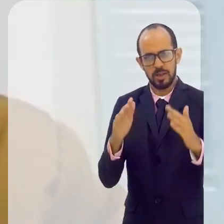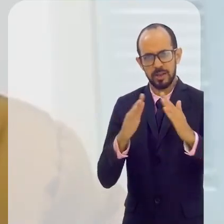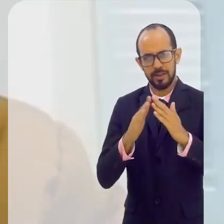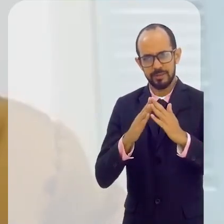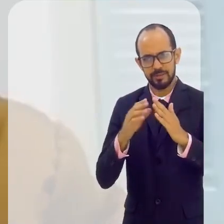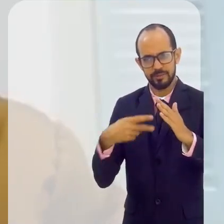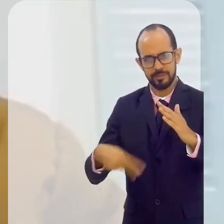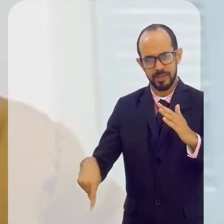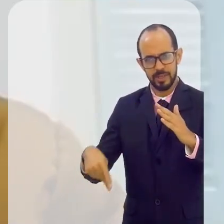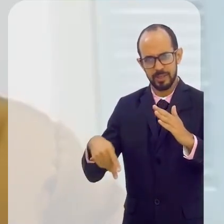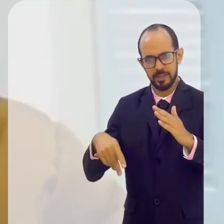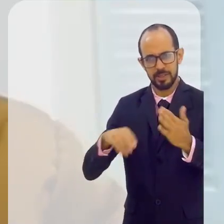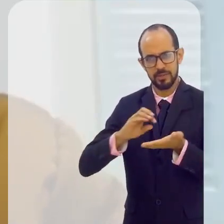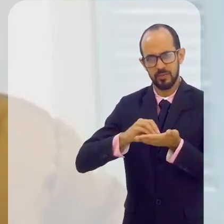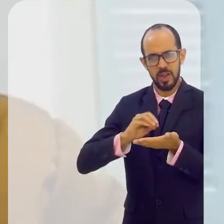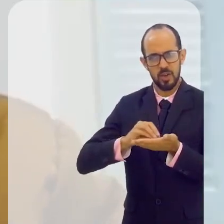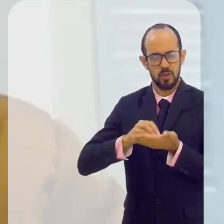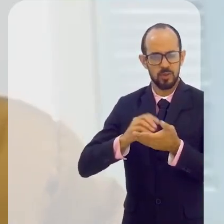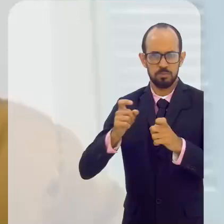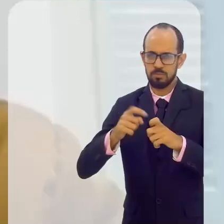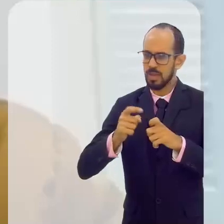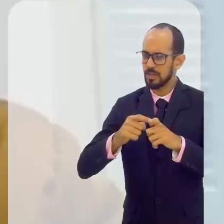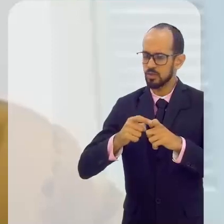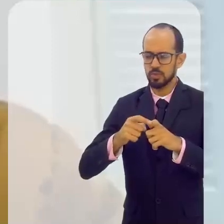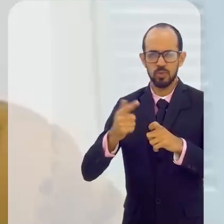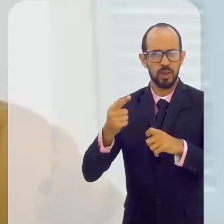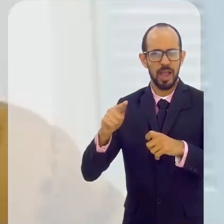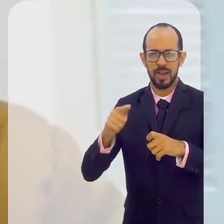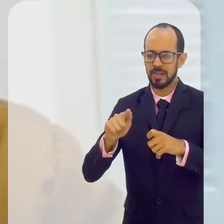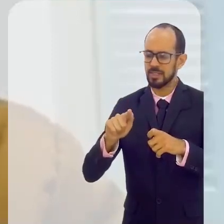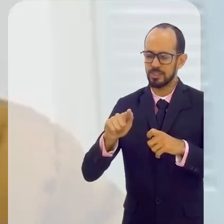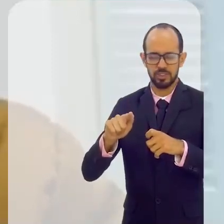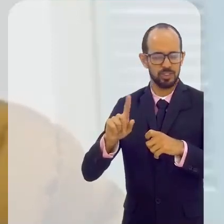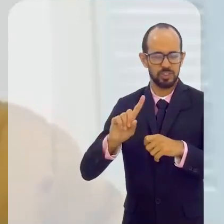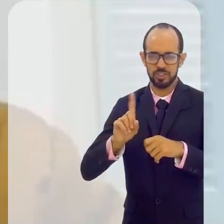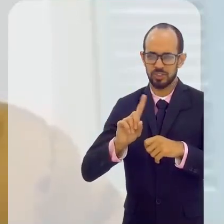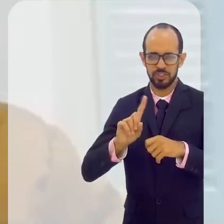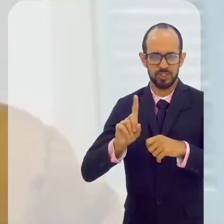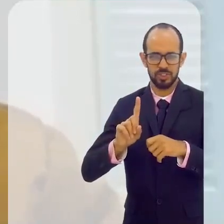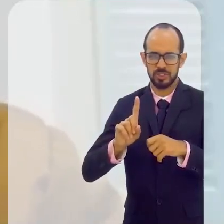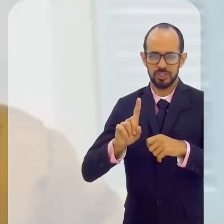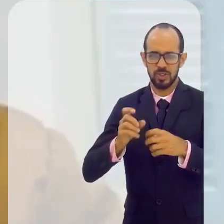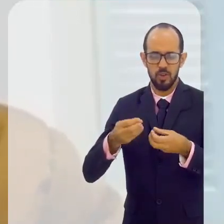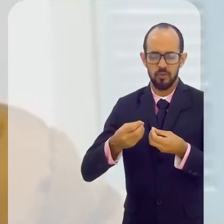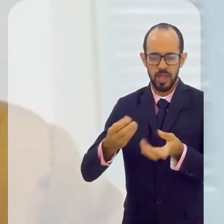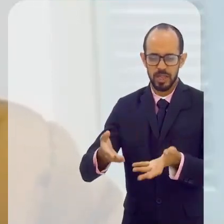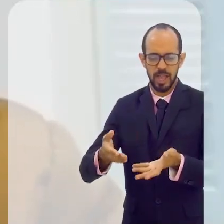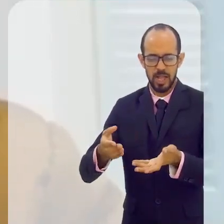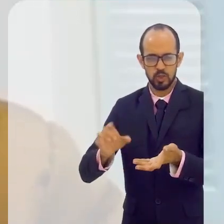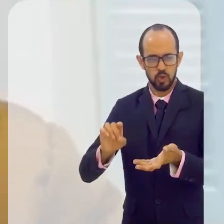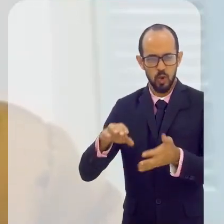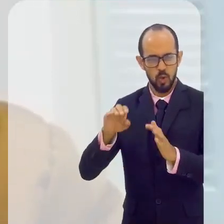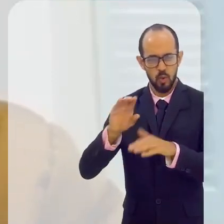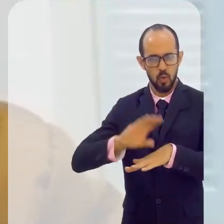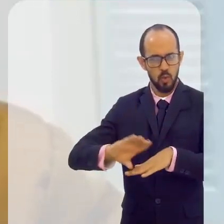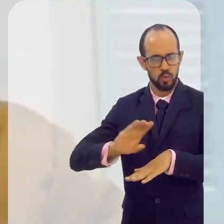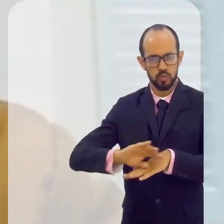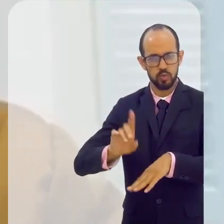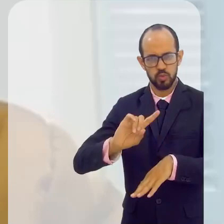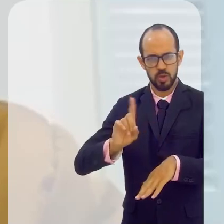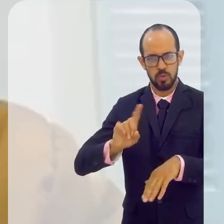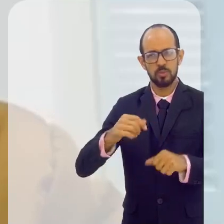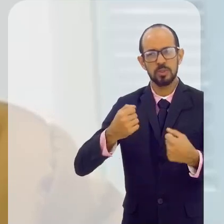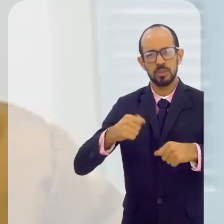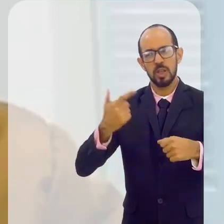na onde ele mora, numa região que tem mais carência, isso não garante a fixação dele. Só ofertar o curso lá não garante, né? Precisa-se ter